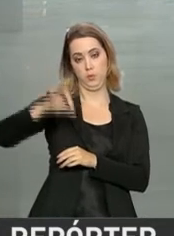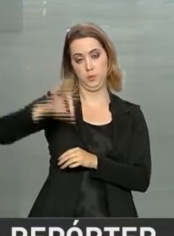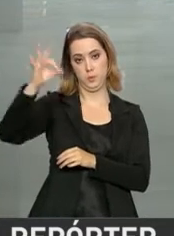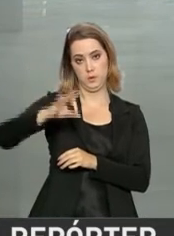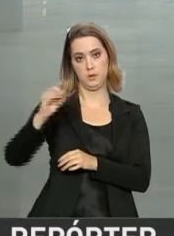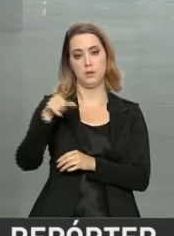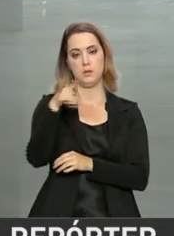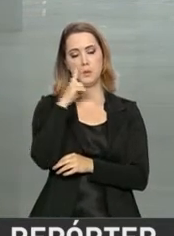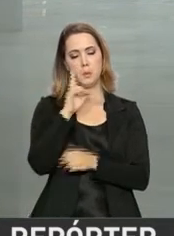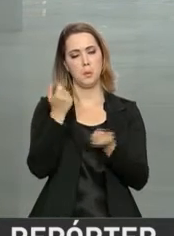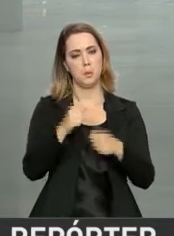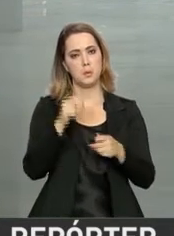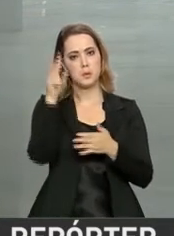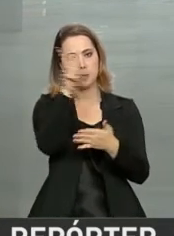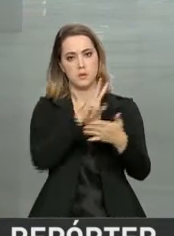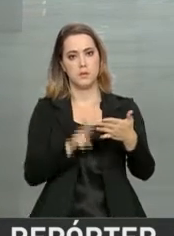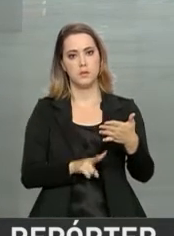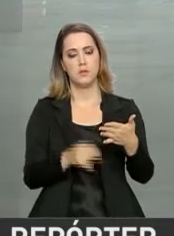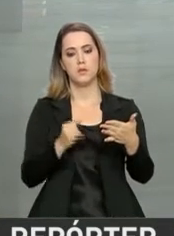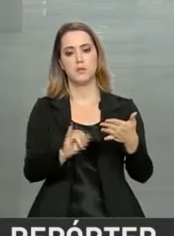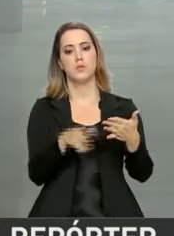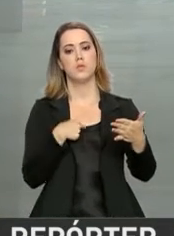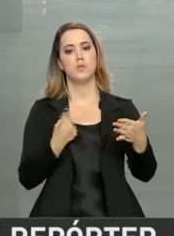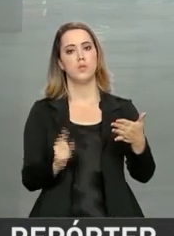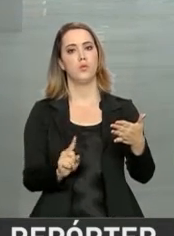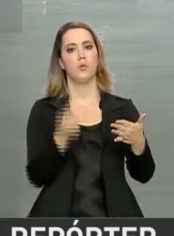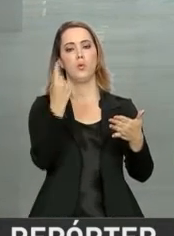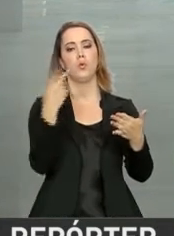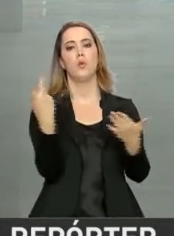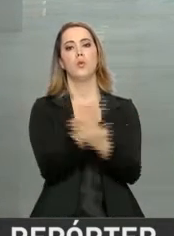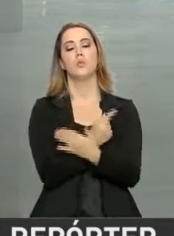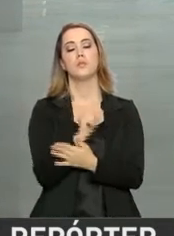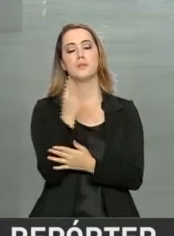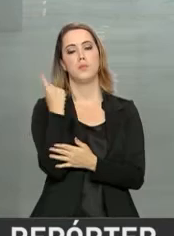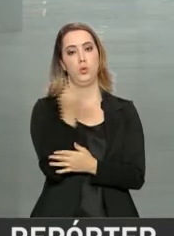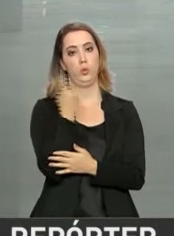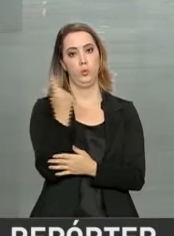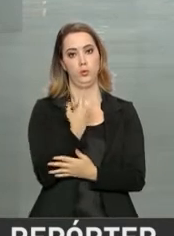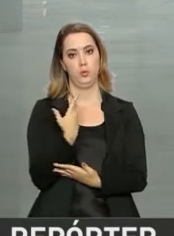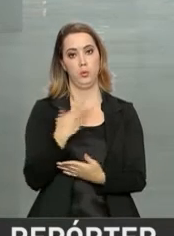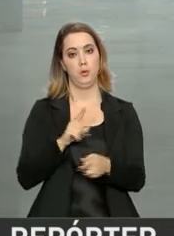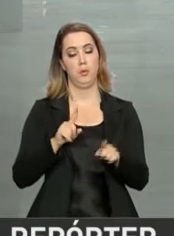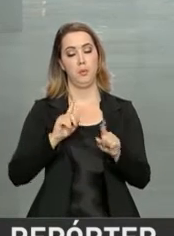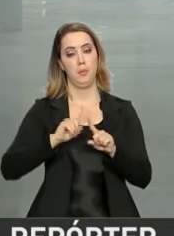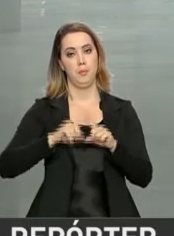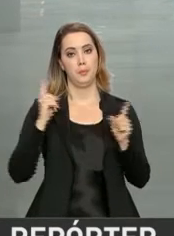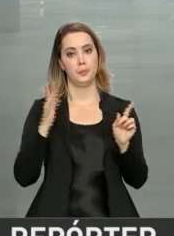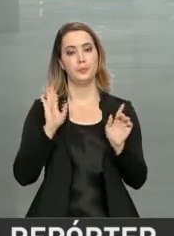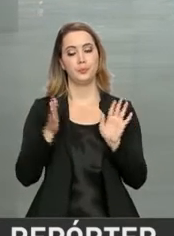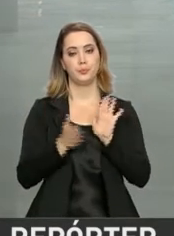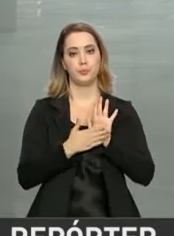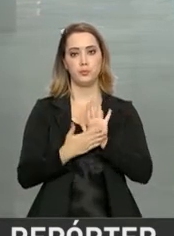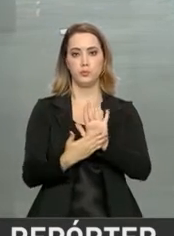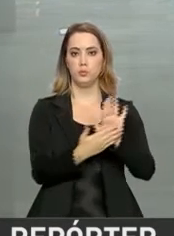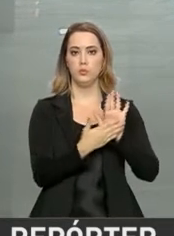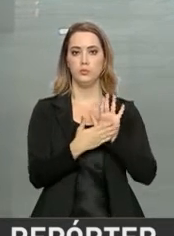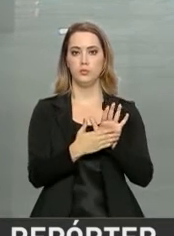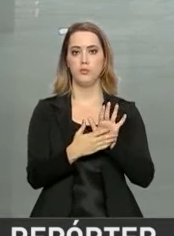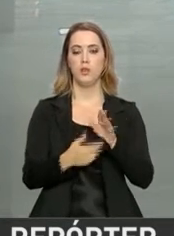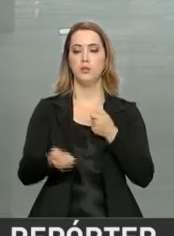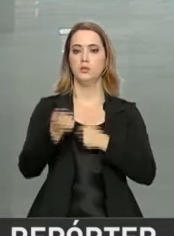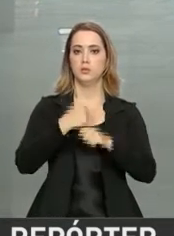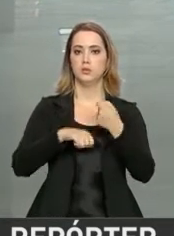ser analisada para ver se não foi pontual. Mas o índice já revela que a economia brasileira está voltando